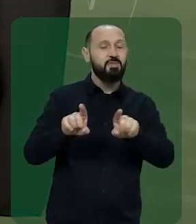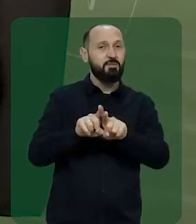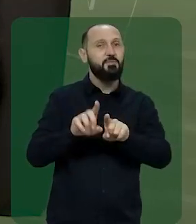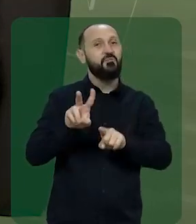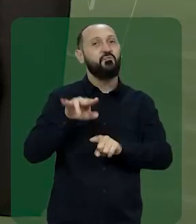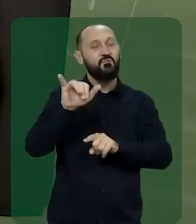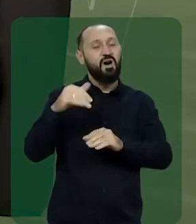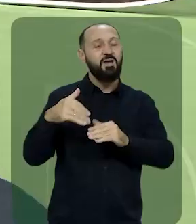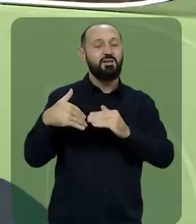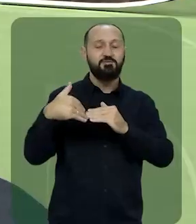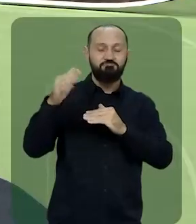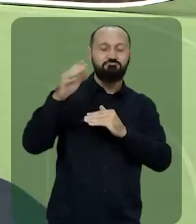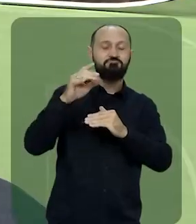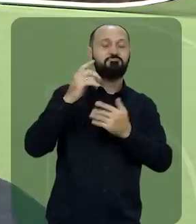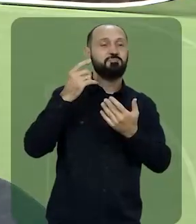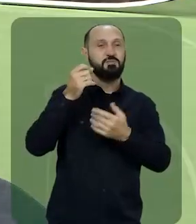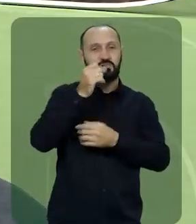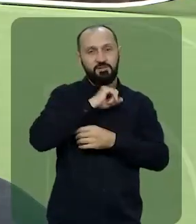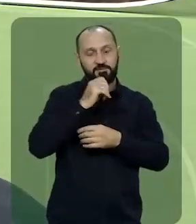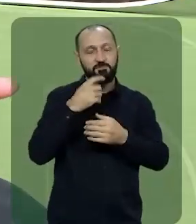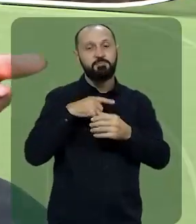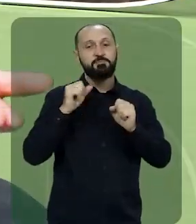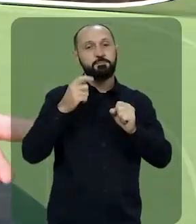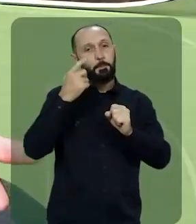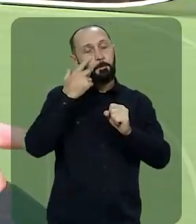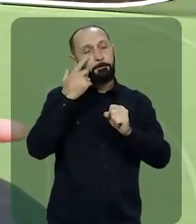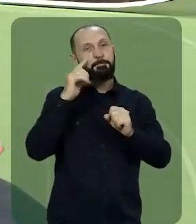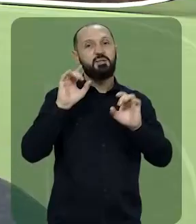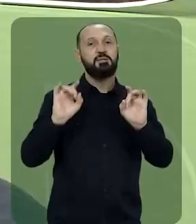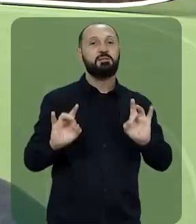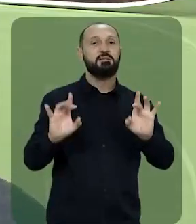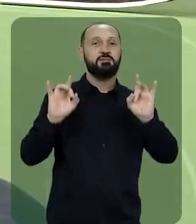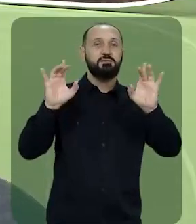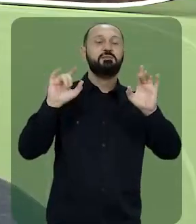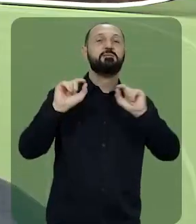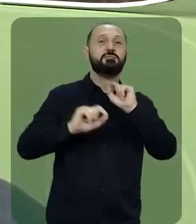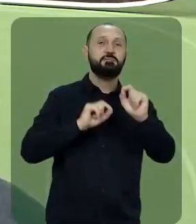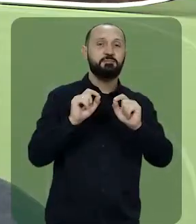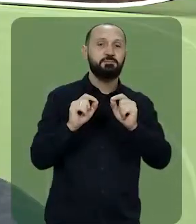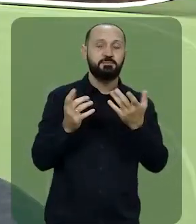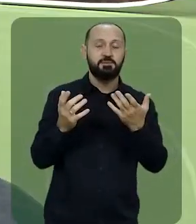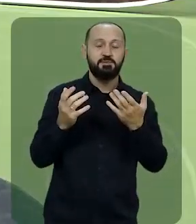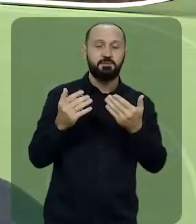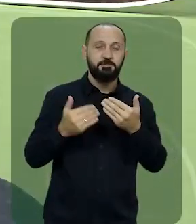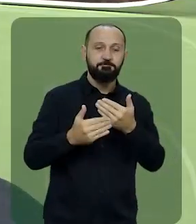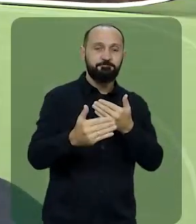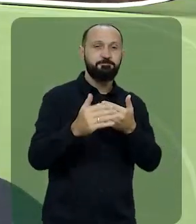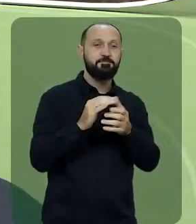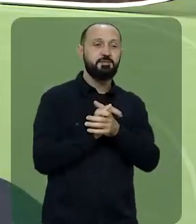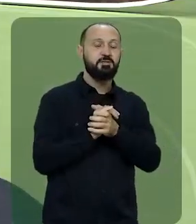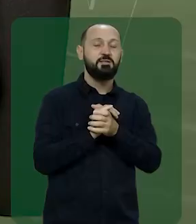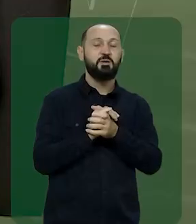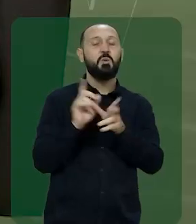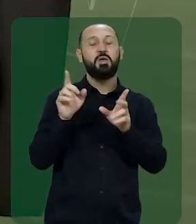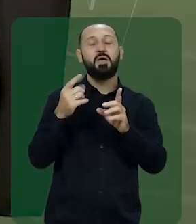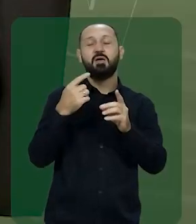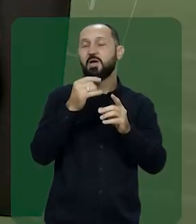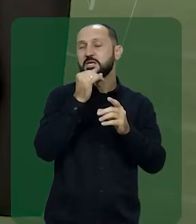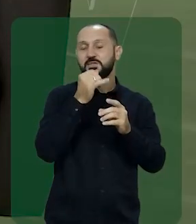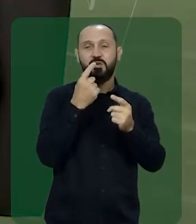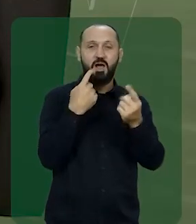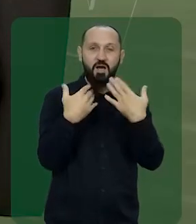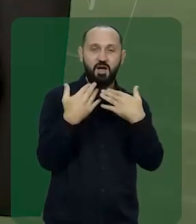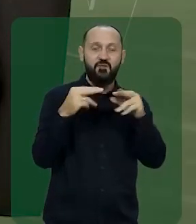envelhecer. Exatamente. E a gente precisa, né, ter um olhar especial para essas pessoas. Até é aquele ditado,